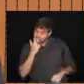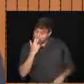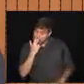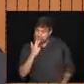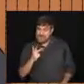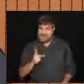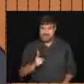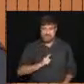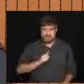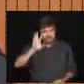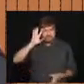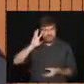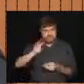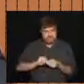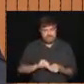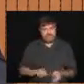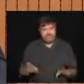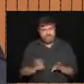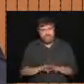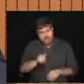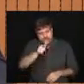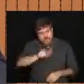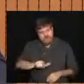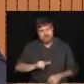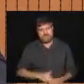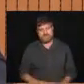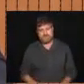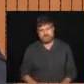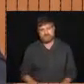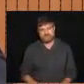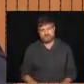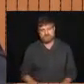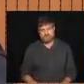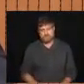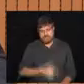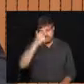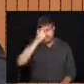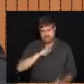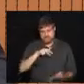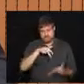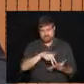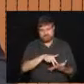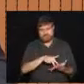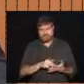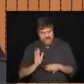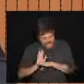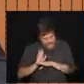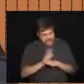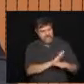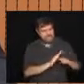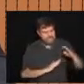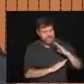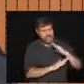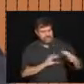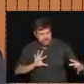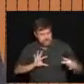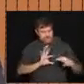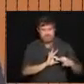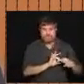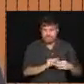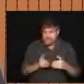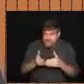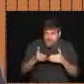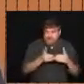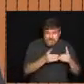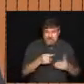eu acho que é isso, senhor presidente. E, mais uma vez, nos colocar à disposição dessa casa e pedir aquilo